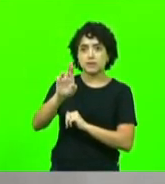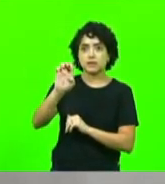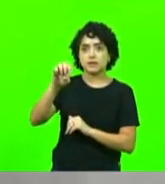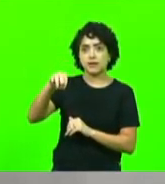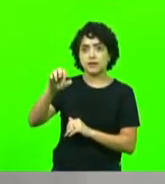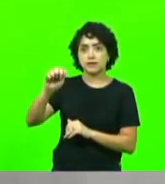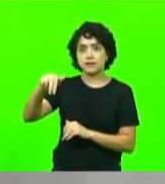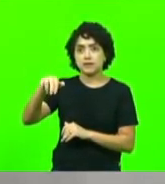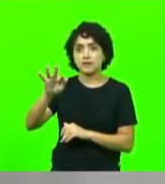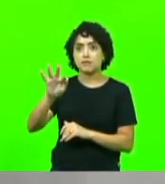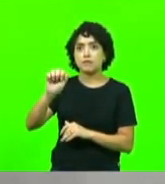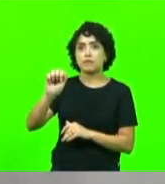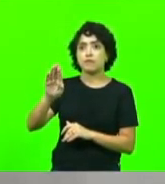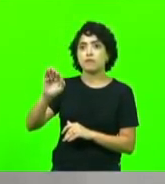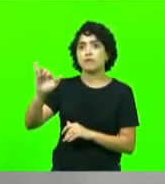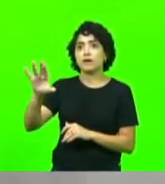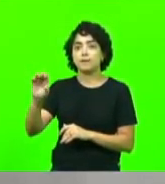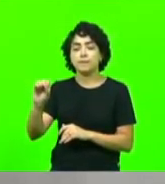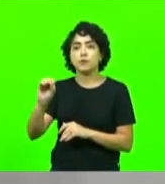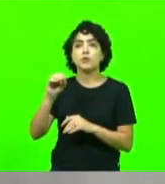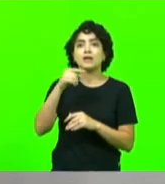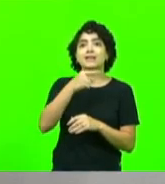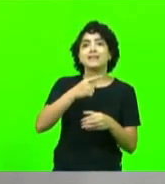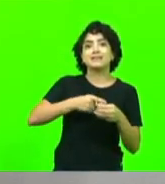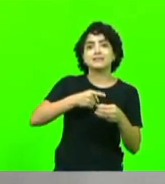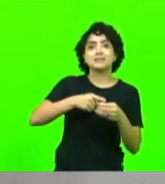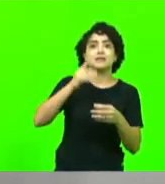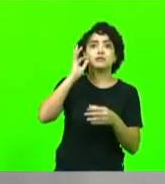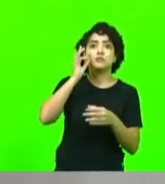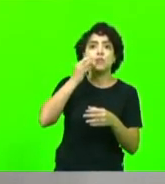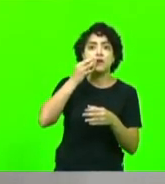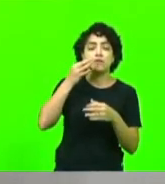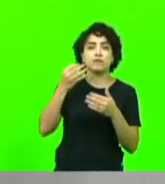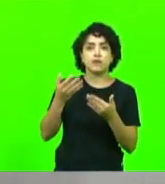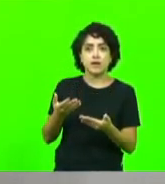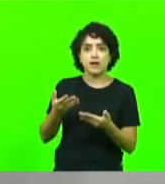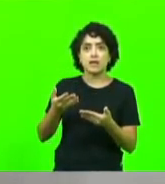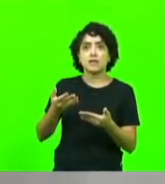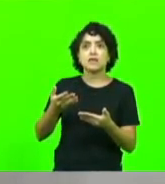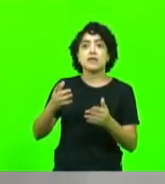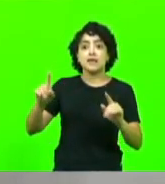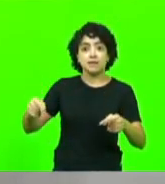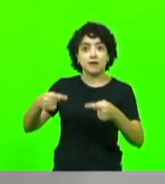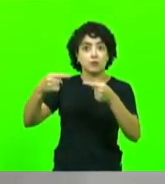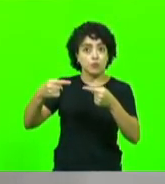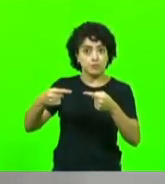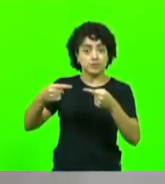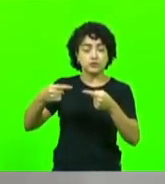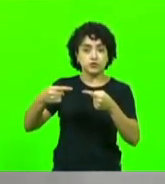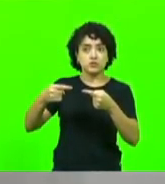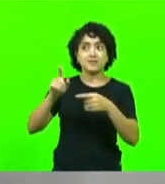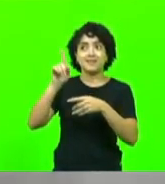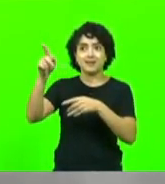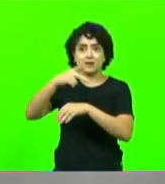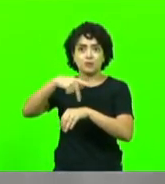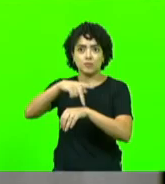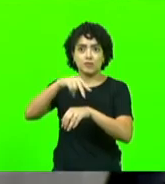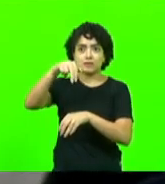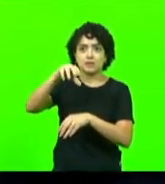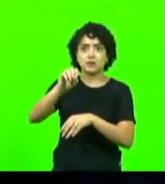de Miranda, na cidade de Mafra. Ele vai competir em Eidfjord, na Noruega,